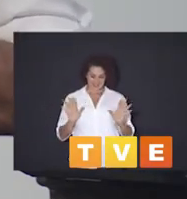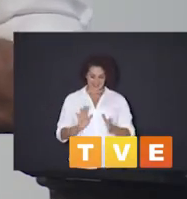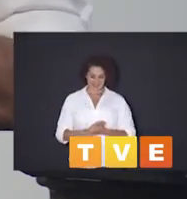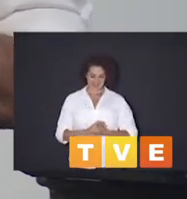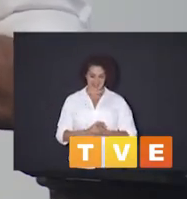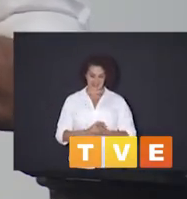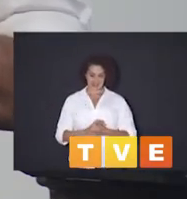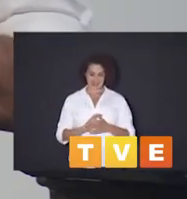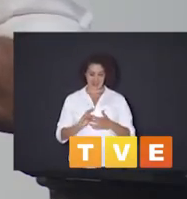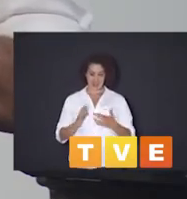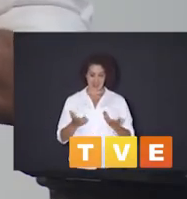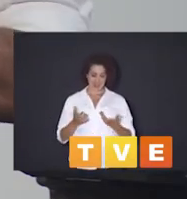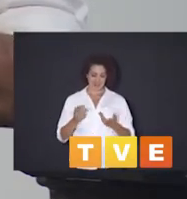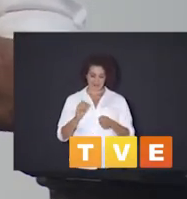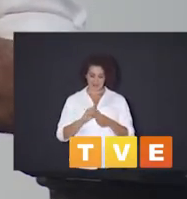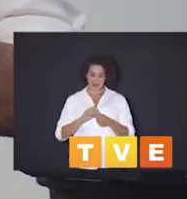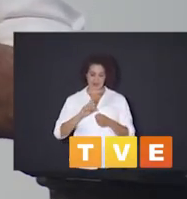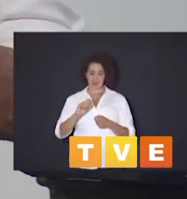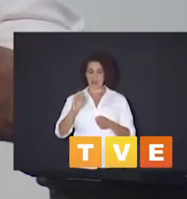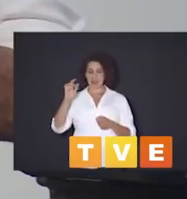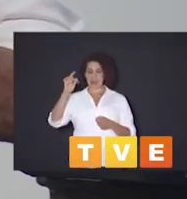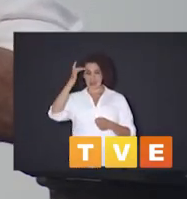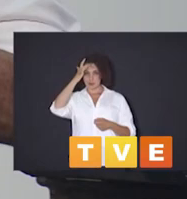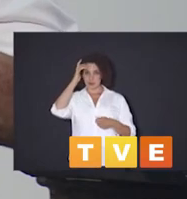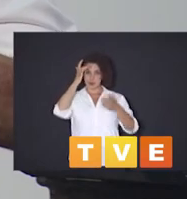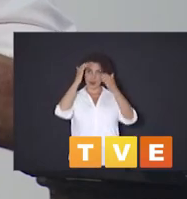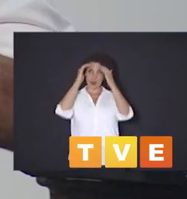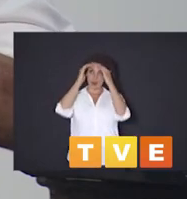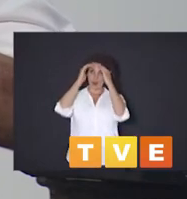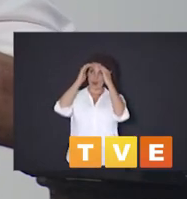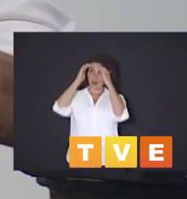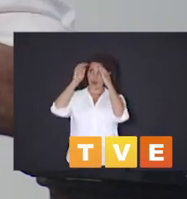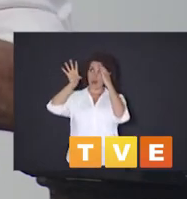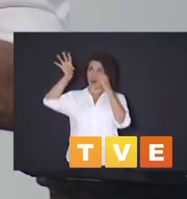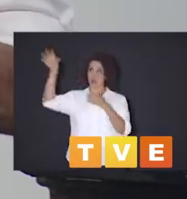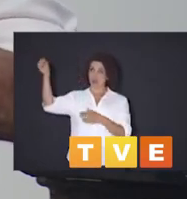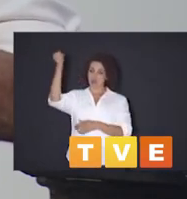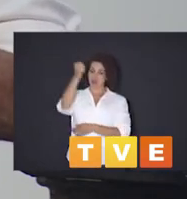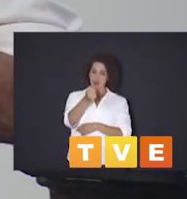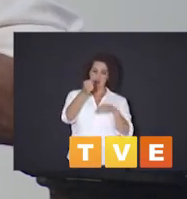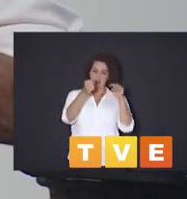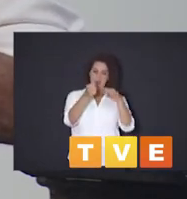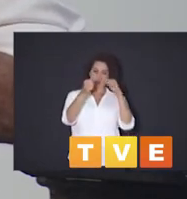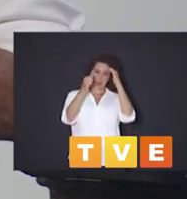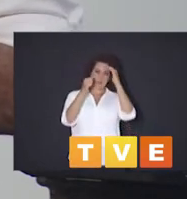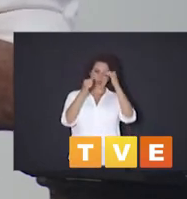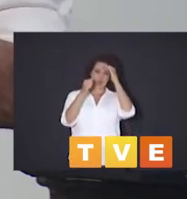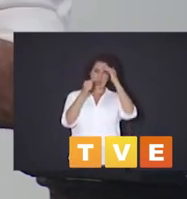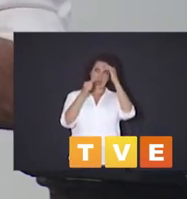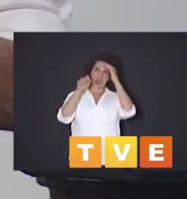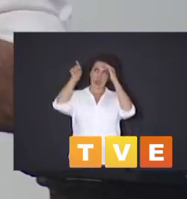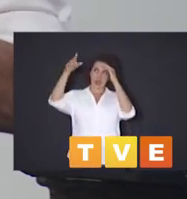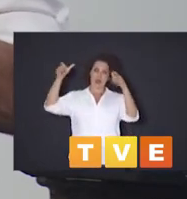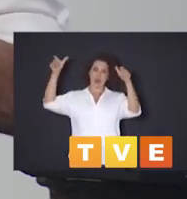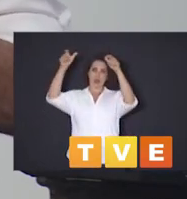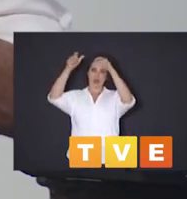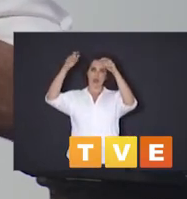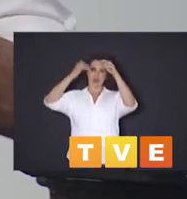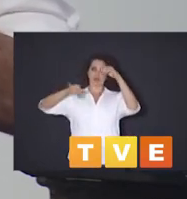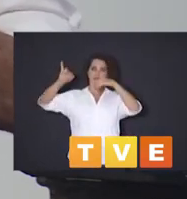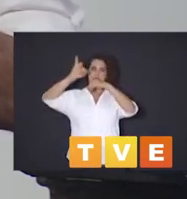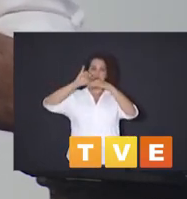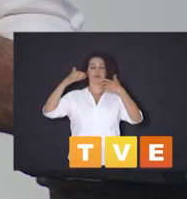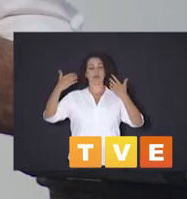botam os que são ambiente e aí isso é repetido às vezes porque mais uma vez o